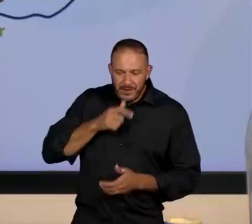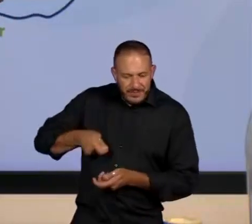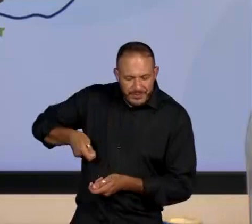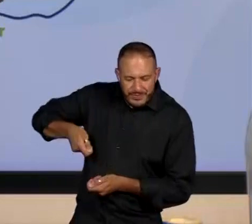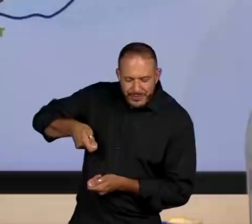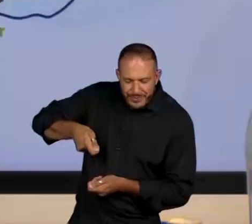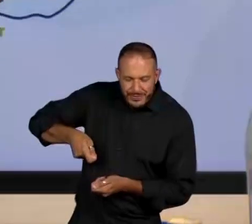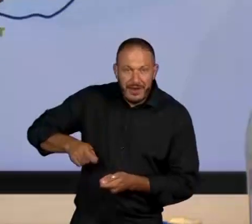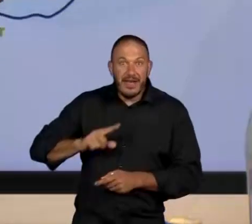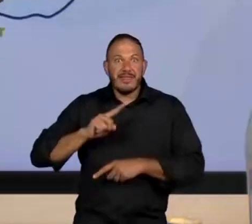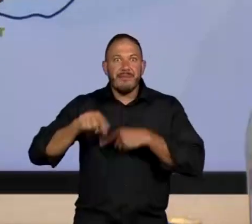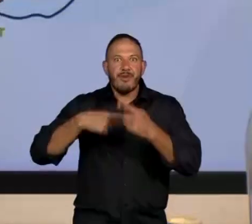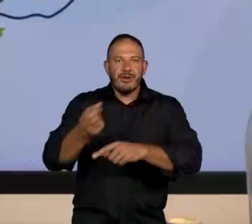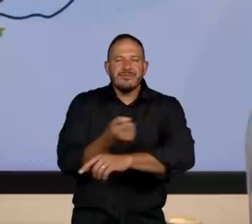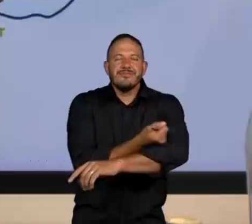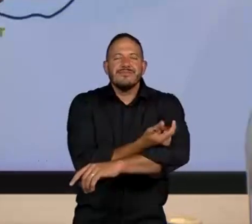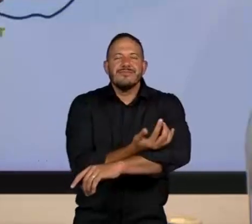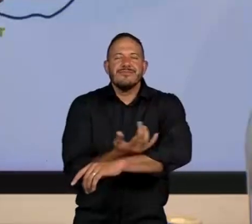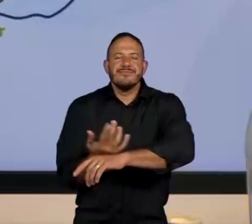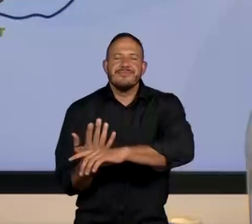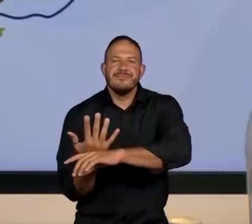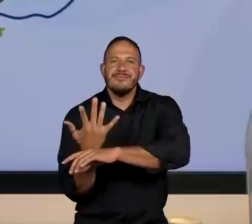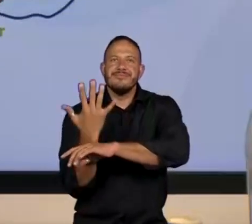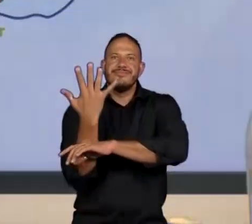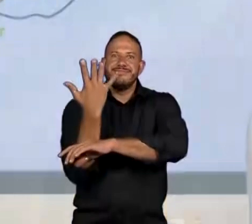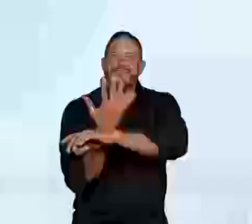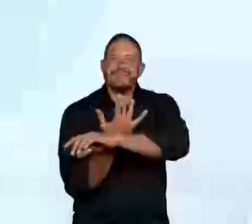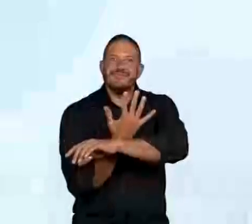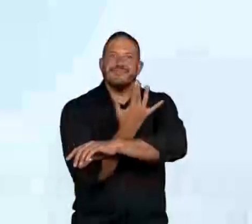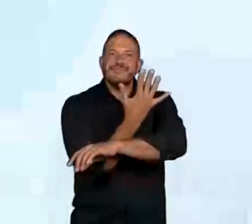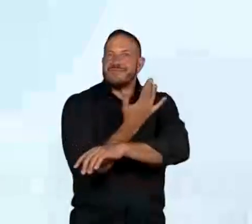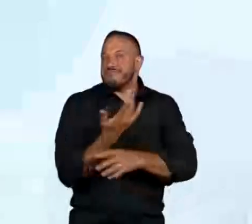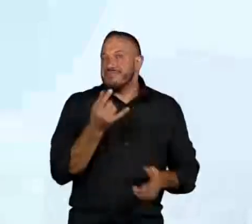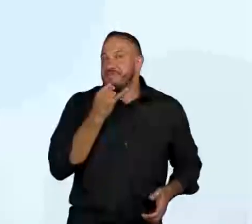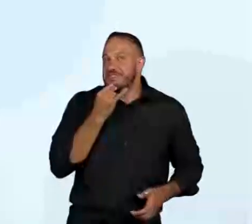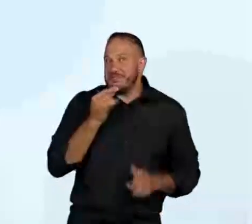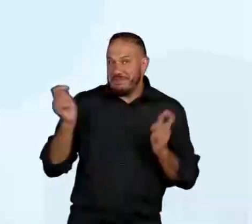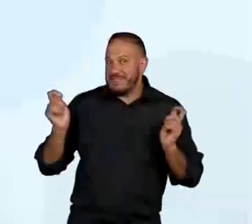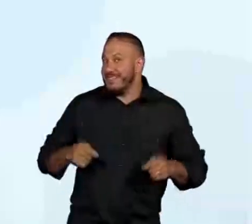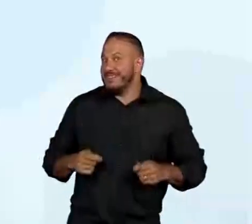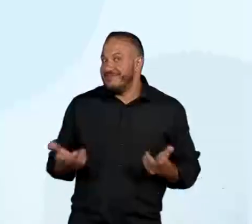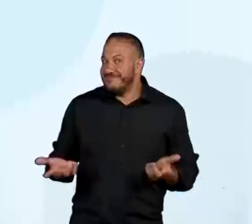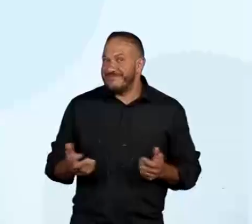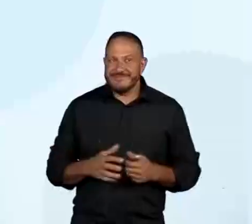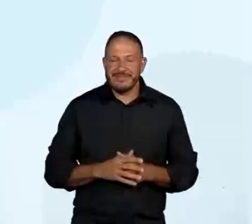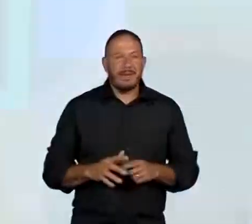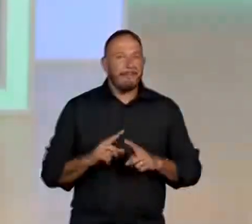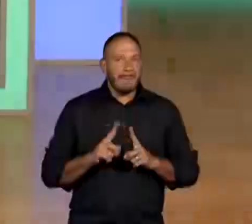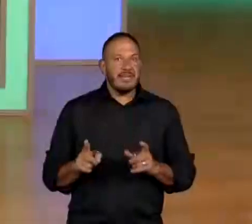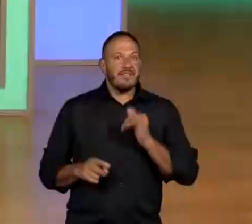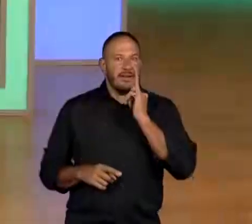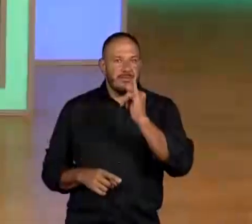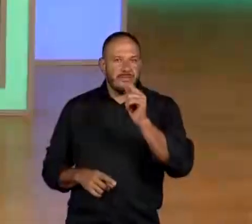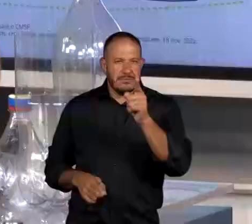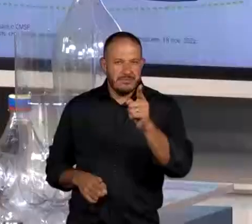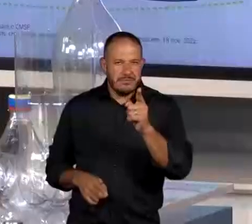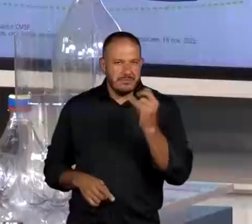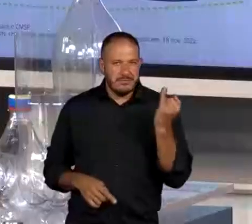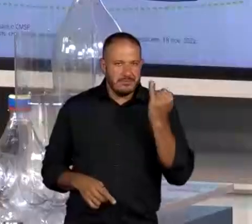excelente jardim, por exemplo. Agora, deixa eu falar com vocês uma coisa interessantíssima. Deixa eu falar aqui no